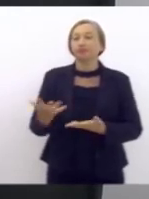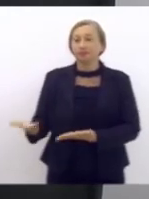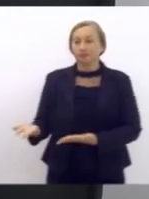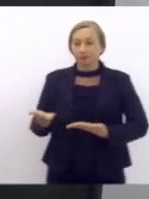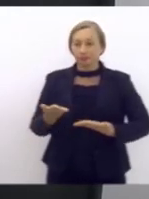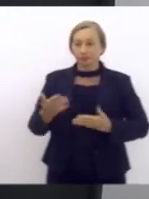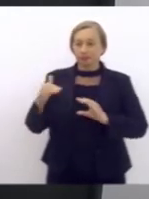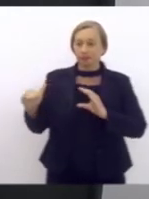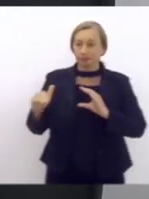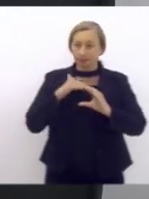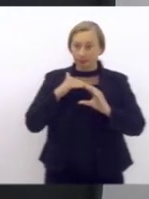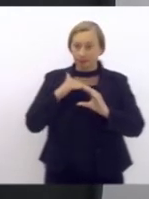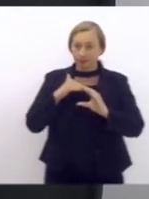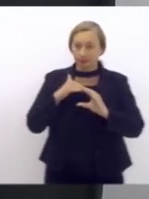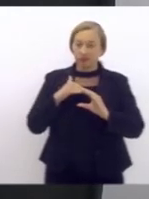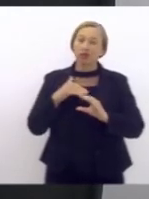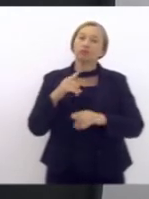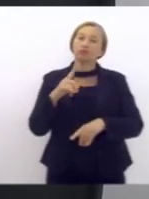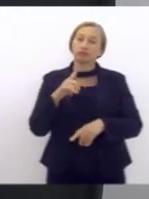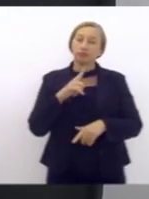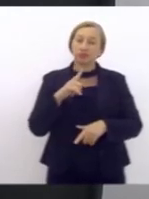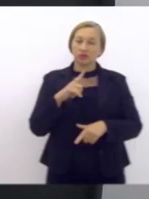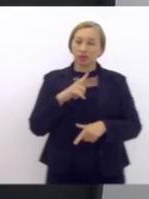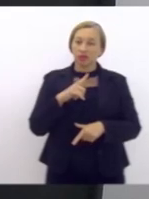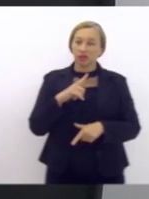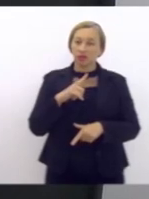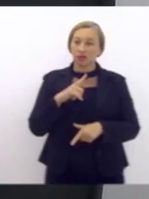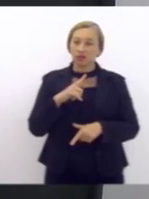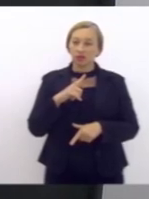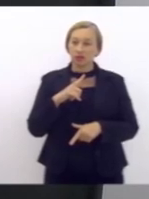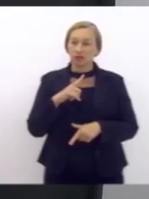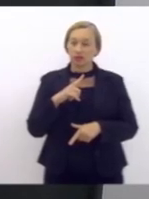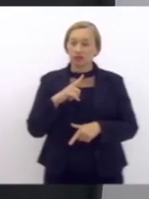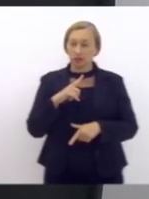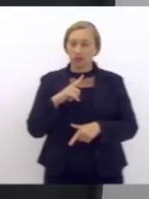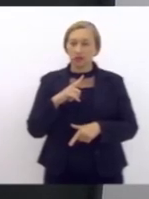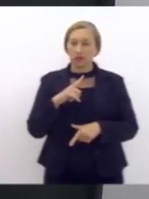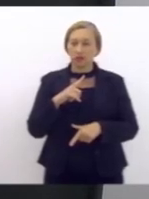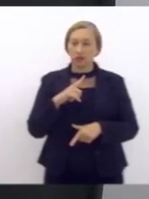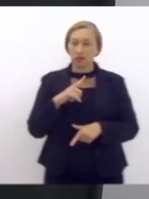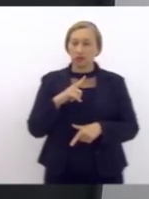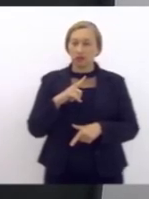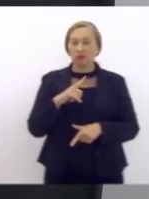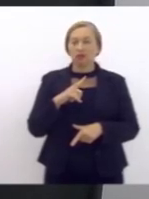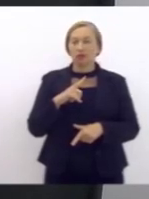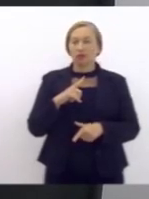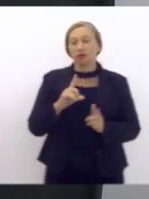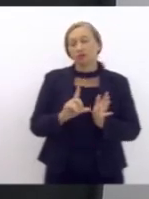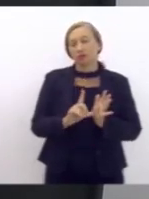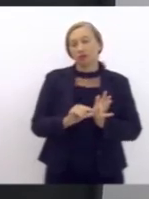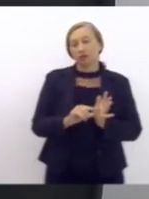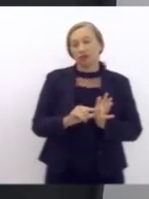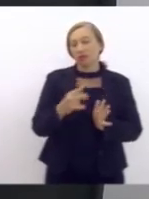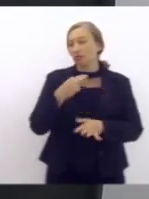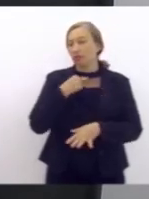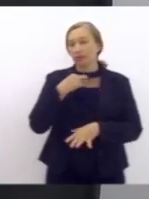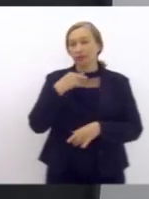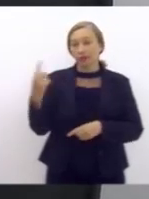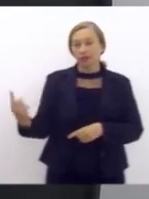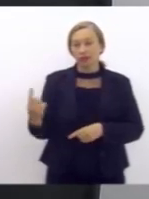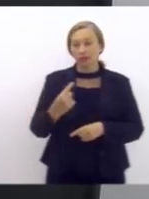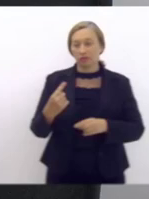uma mensagem que houve um imprevisto de ordem pessoal com a deputada e, nesse sentido, ela não vai poder